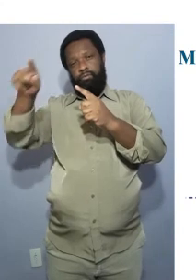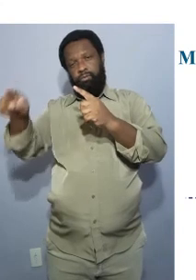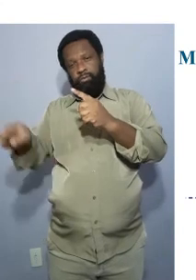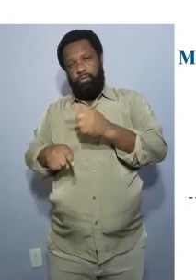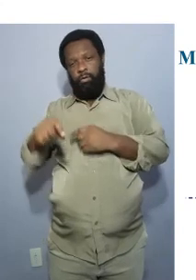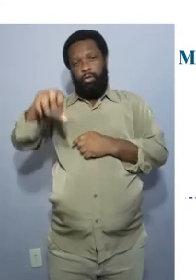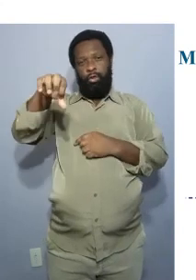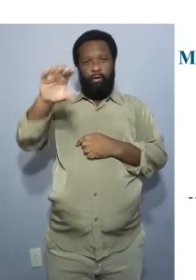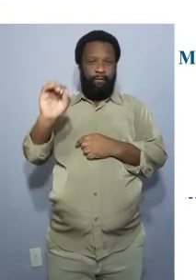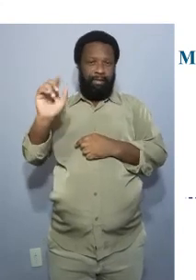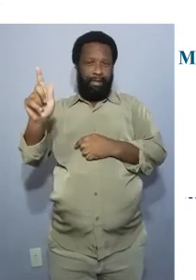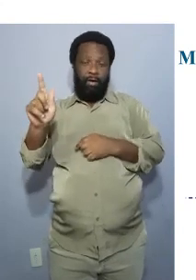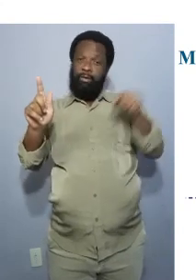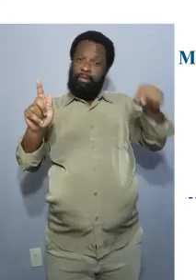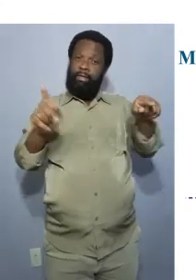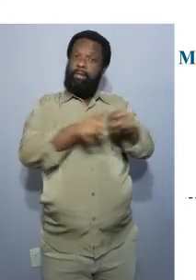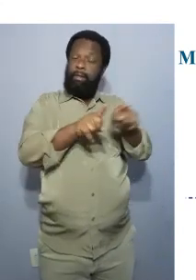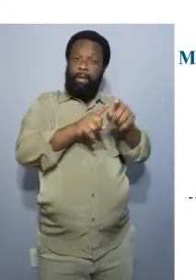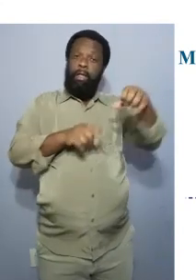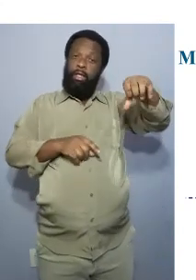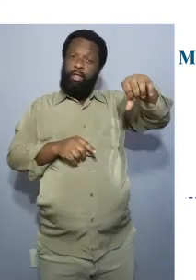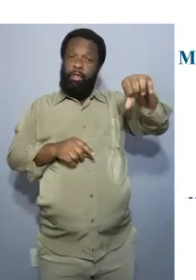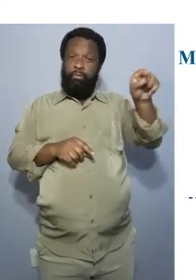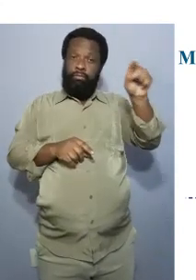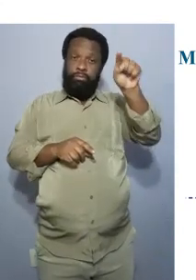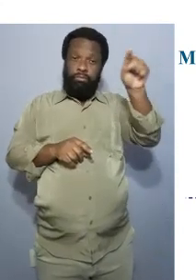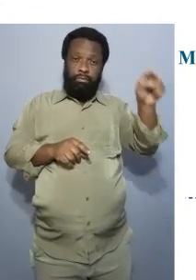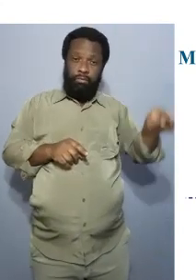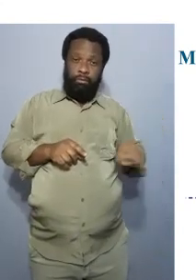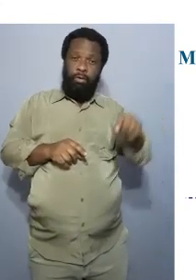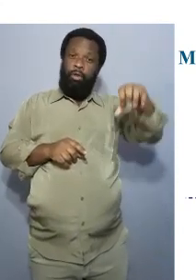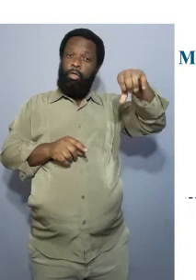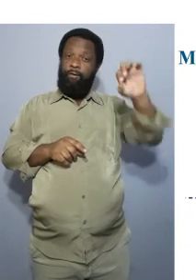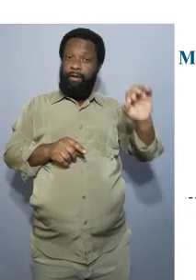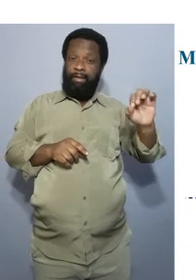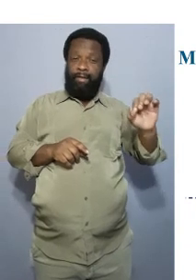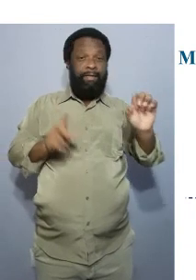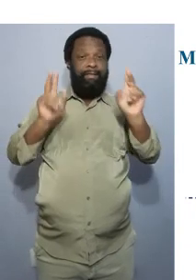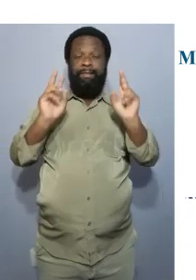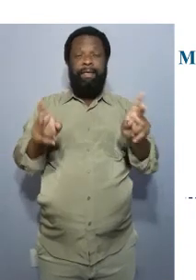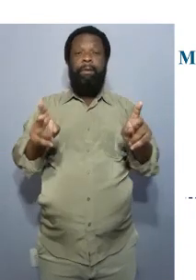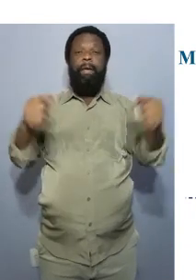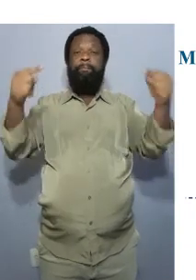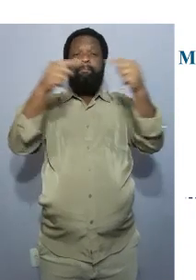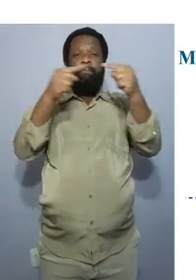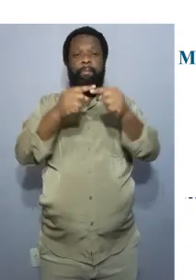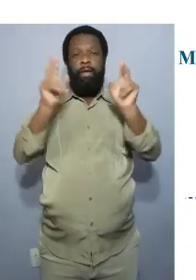90 graus, π sobre 2 radiano, a segunda também vai fazer isso. Então, que uma andar, a outra também vai andar.